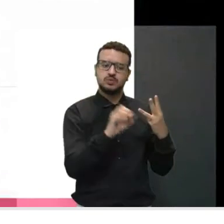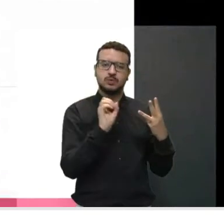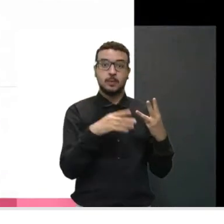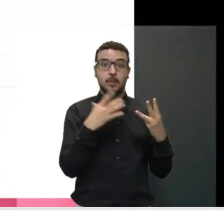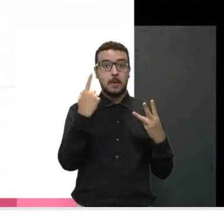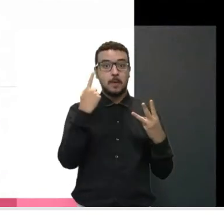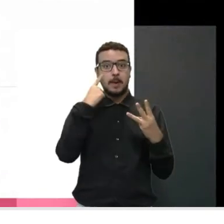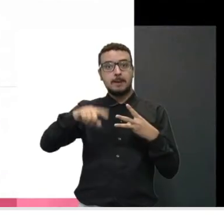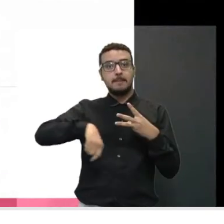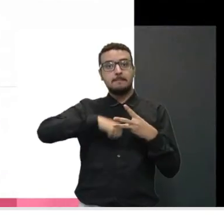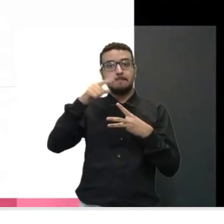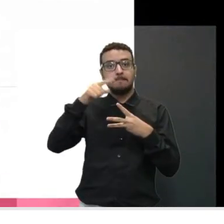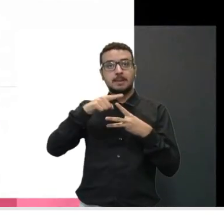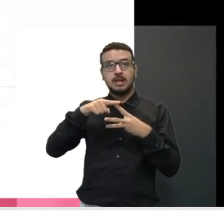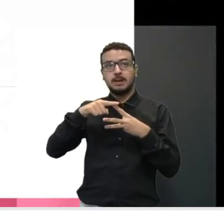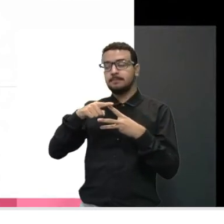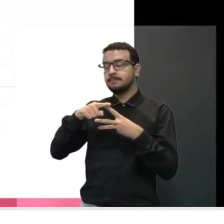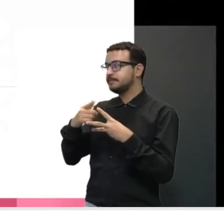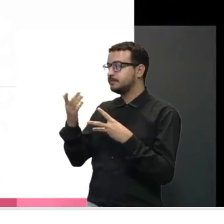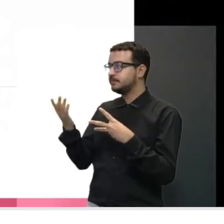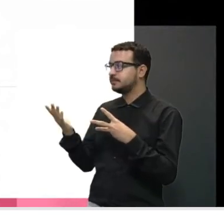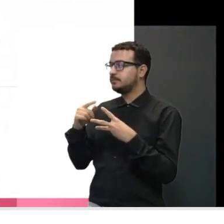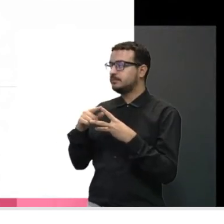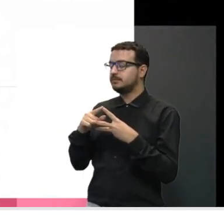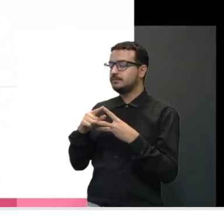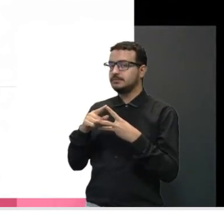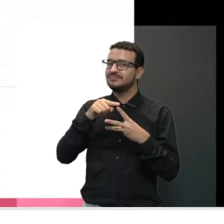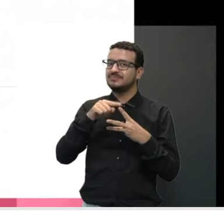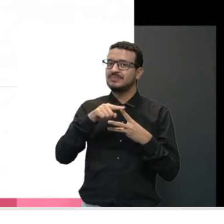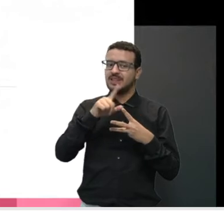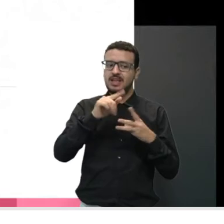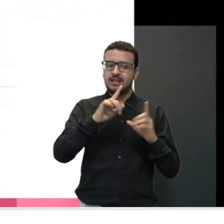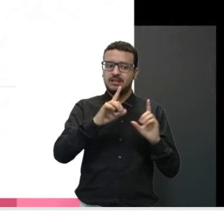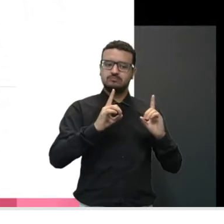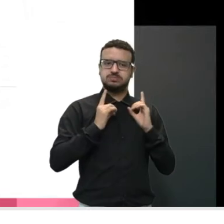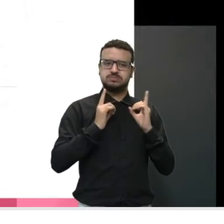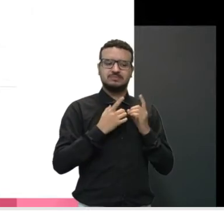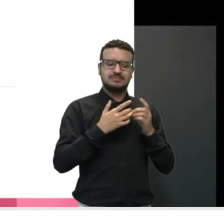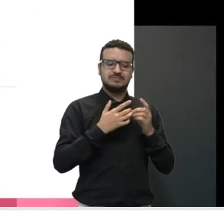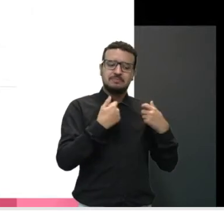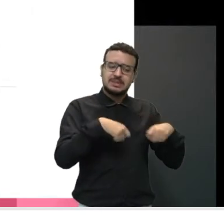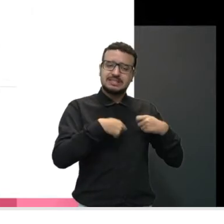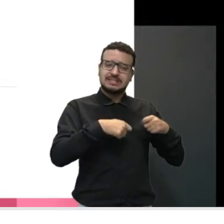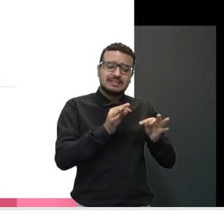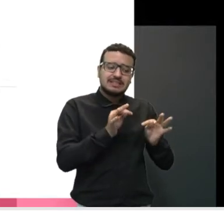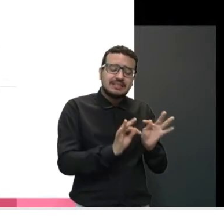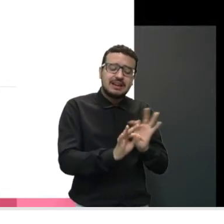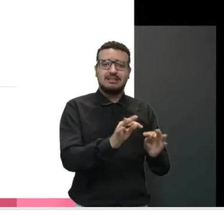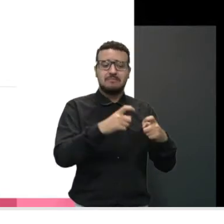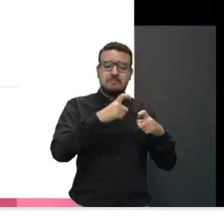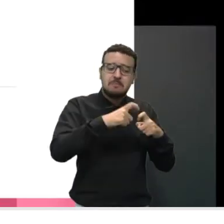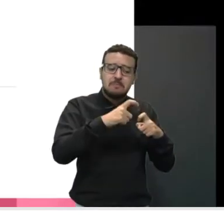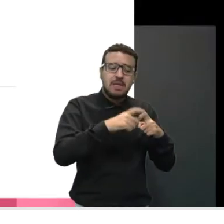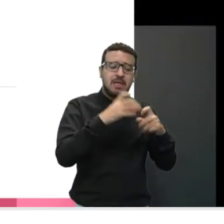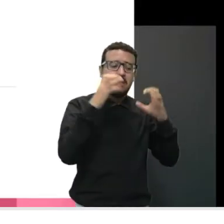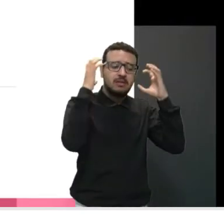da deficiência auditiva com acompanhamento fonoaudiológico, aproveitamento do resíduo auditivo para o desenvolvimento